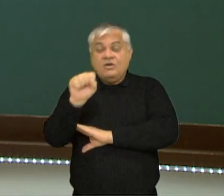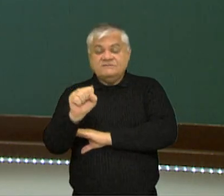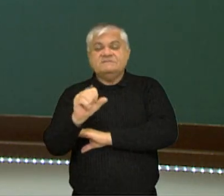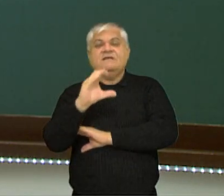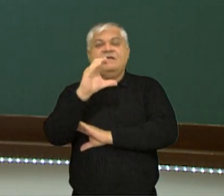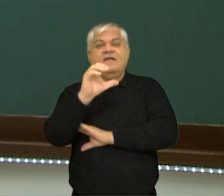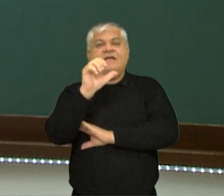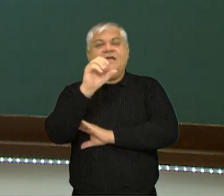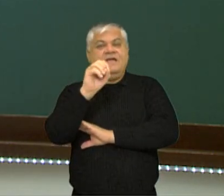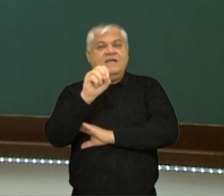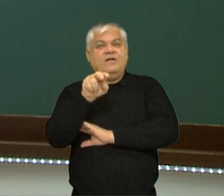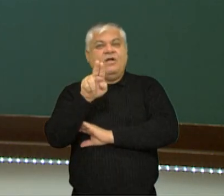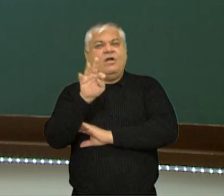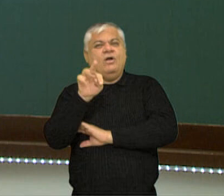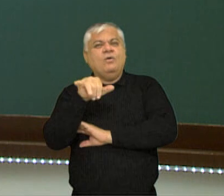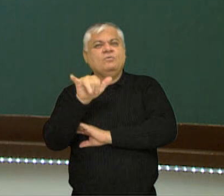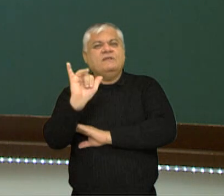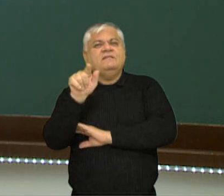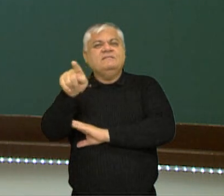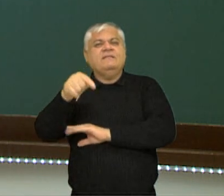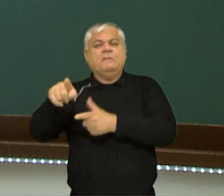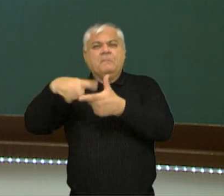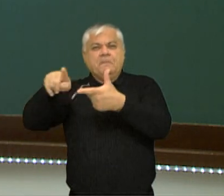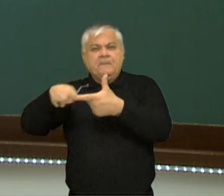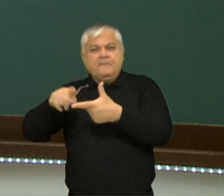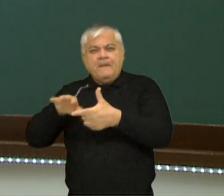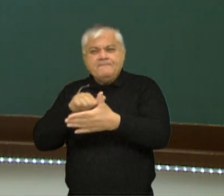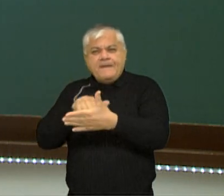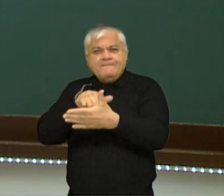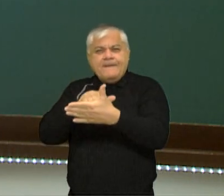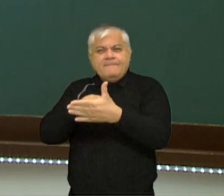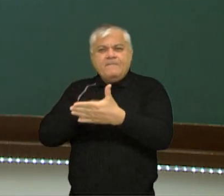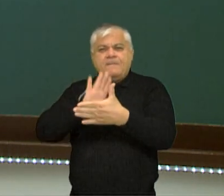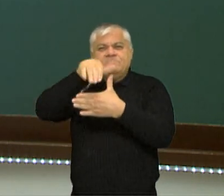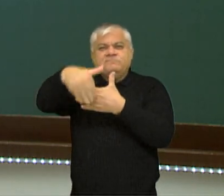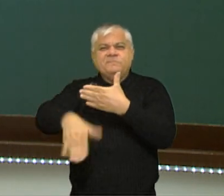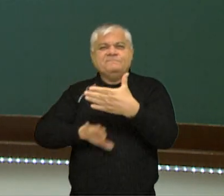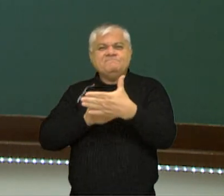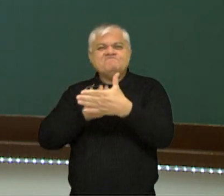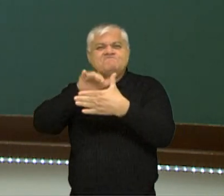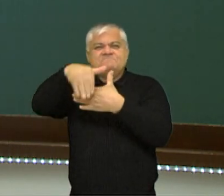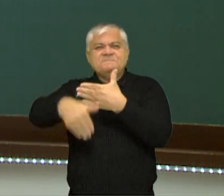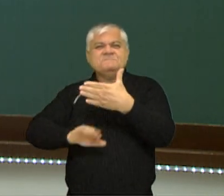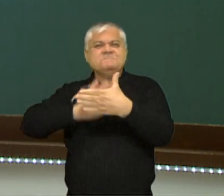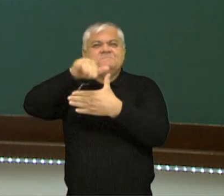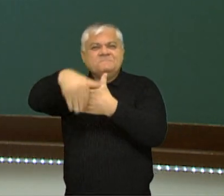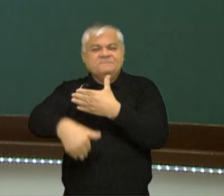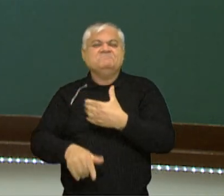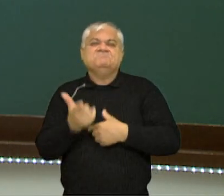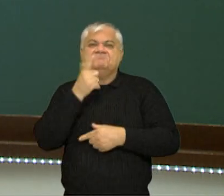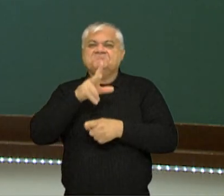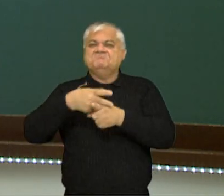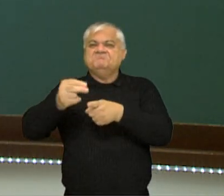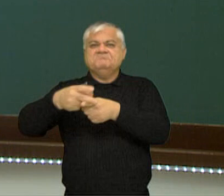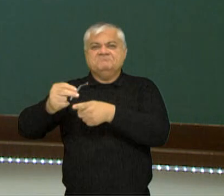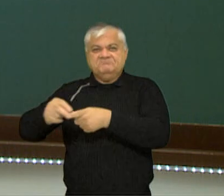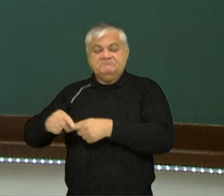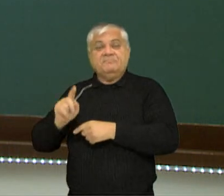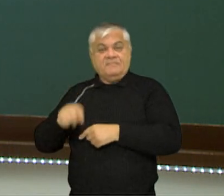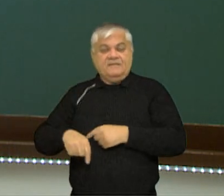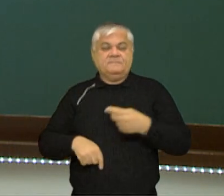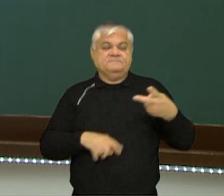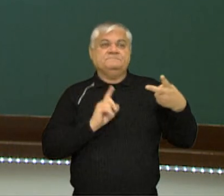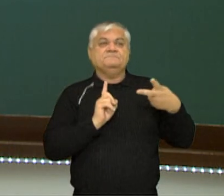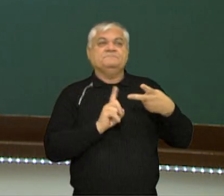os seus obstáculos a serem vencidos, tá bom? Então, essa é a modalidade, vamos dizer, inicial do mountain bike que existe até